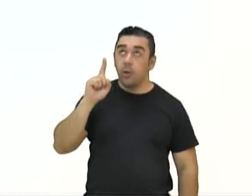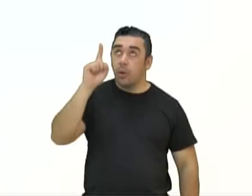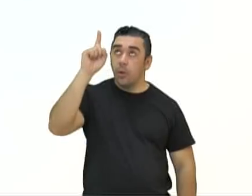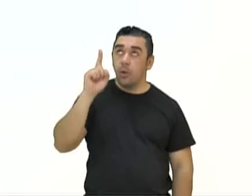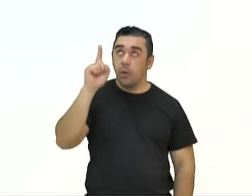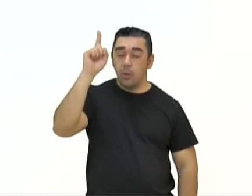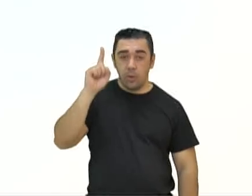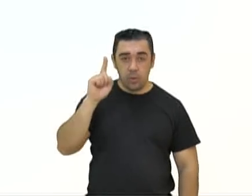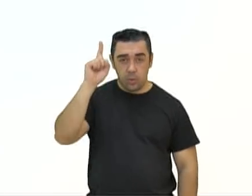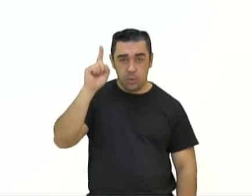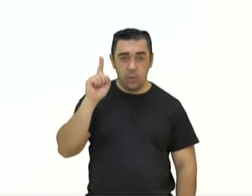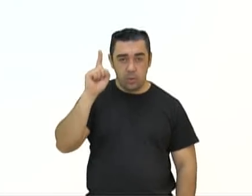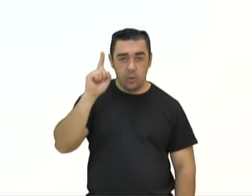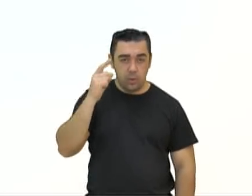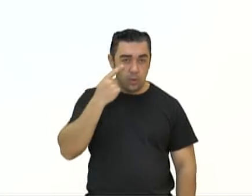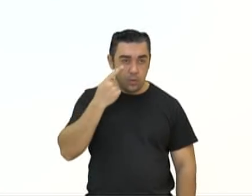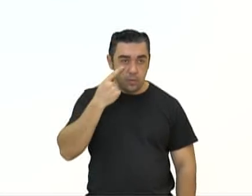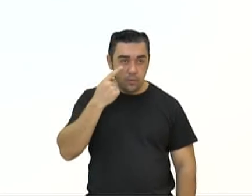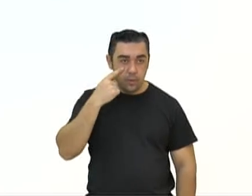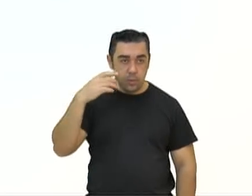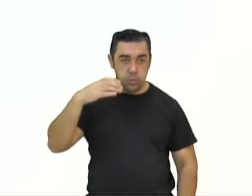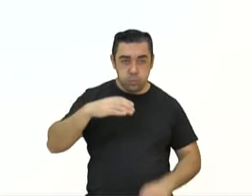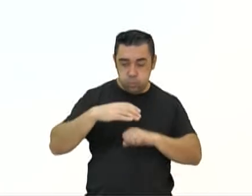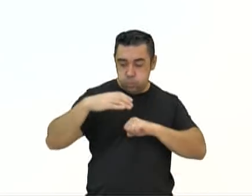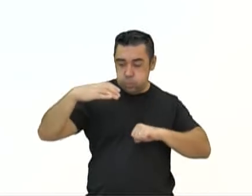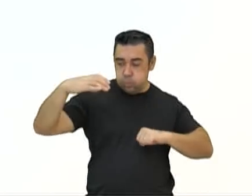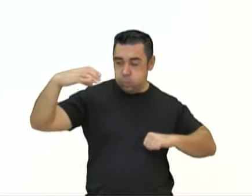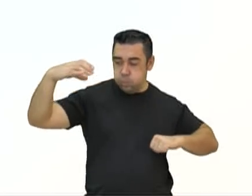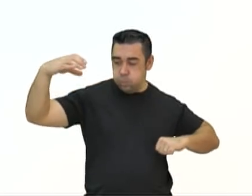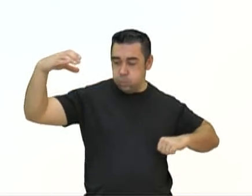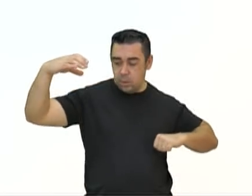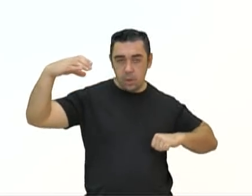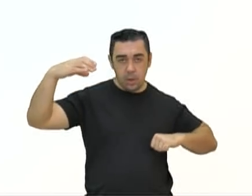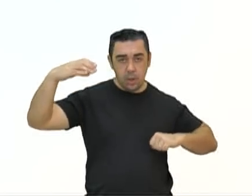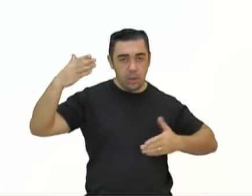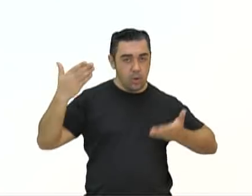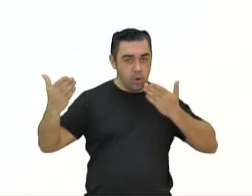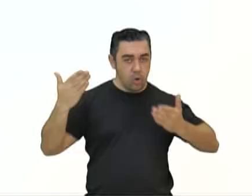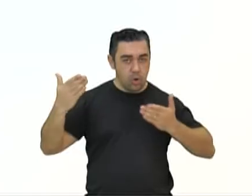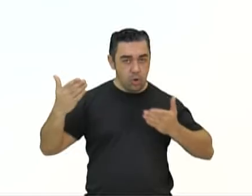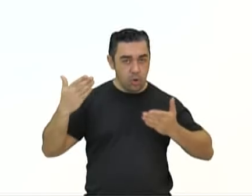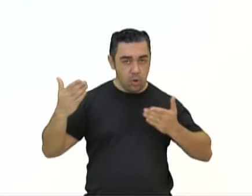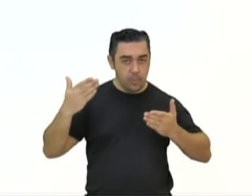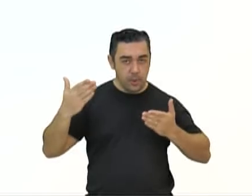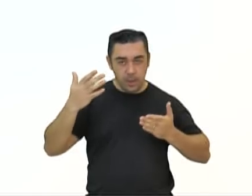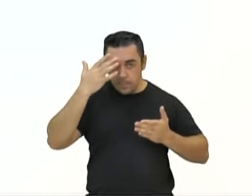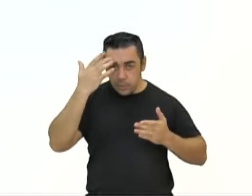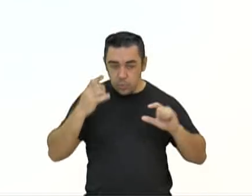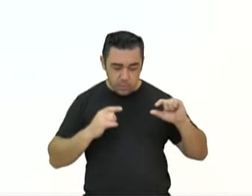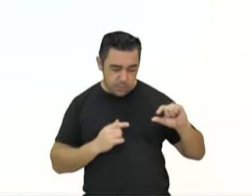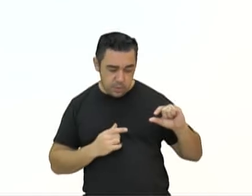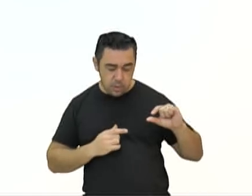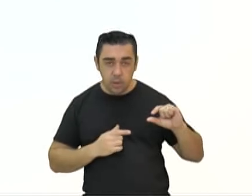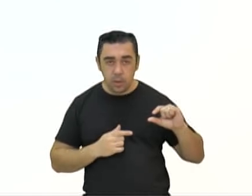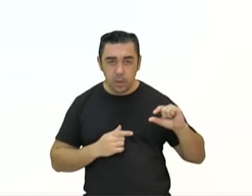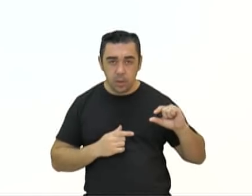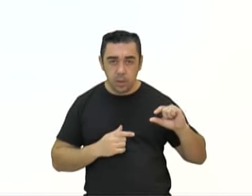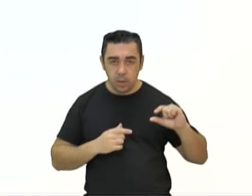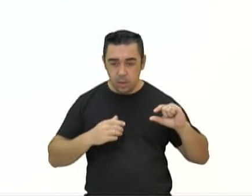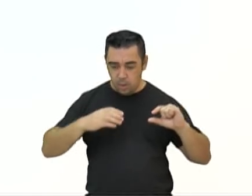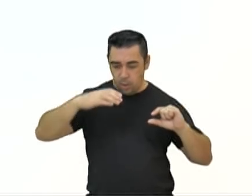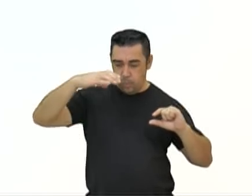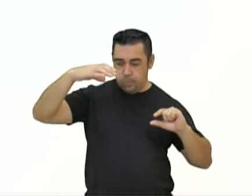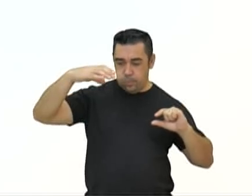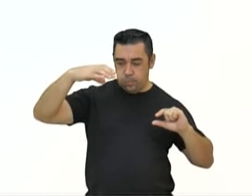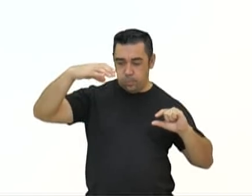reparem lá na imagem como o kite é grande, né? Se você comparar com o surfista que está lá embaixo, ó, onde